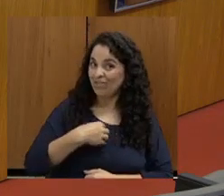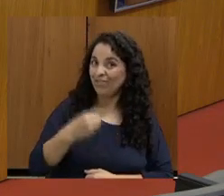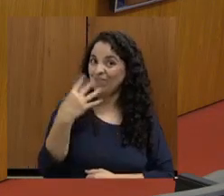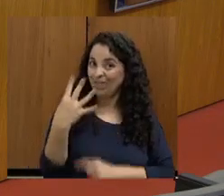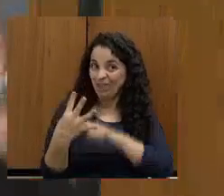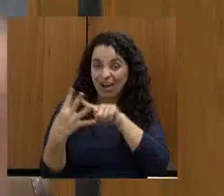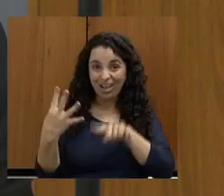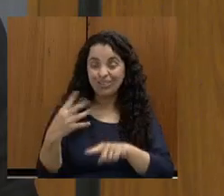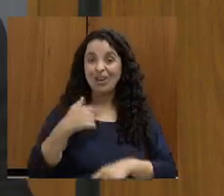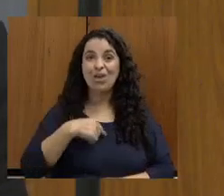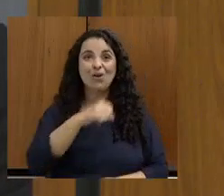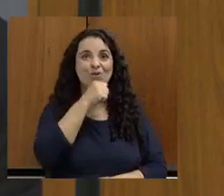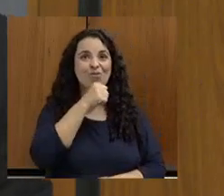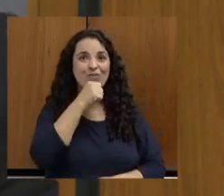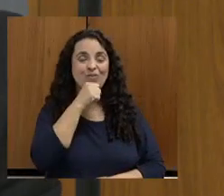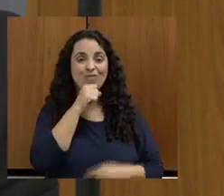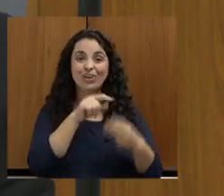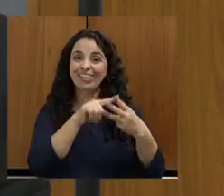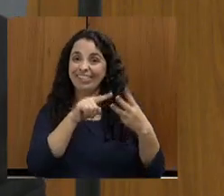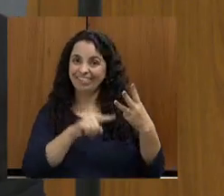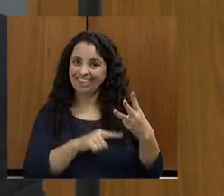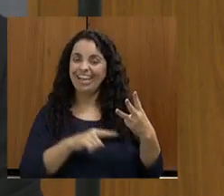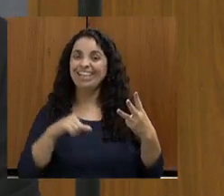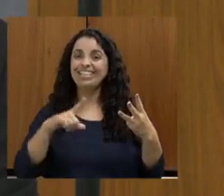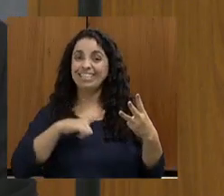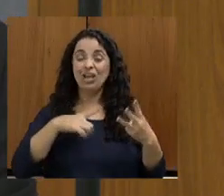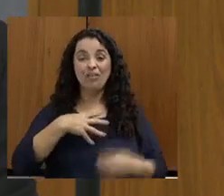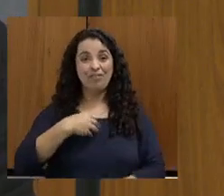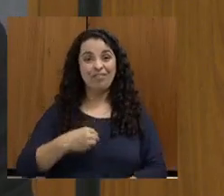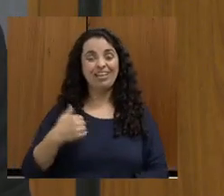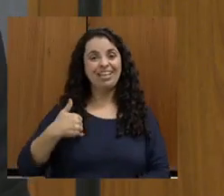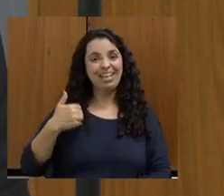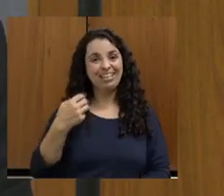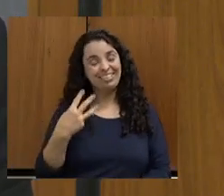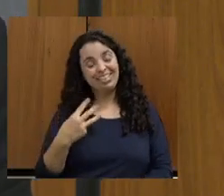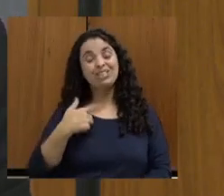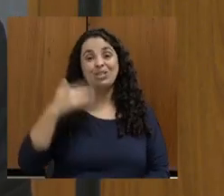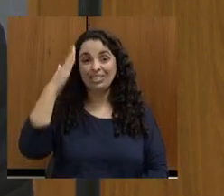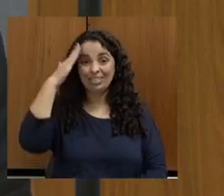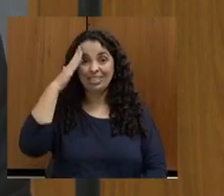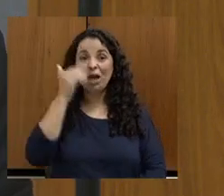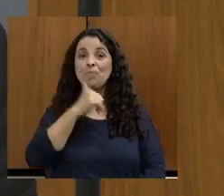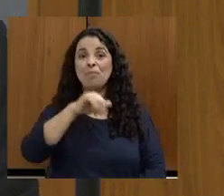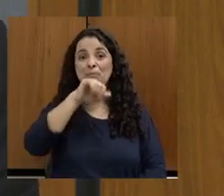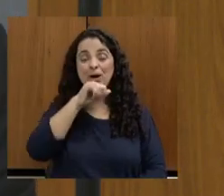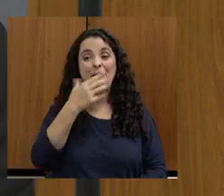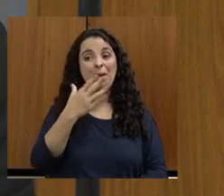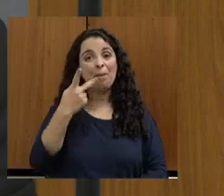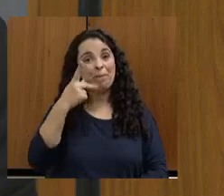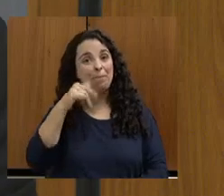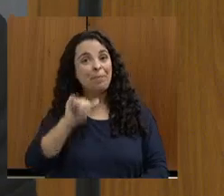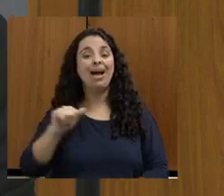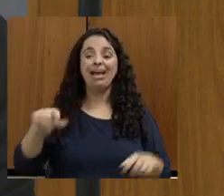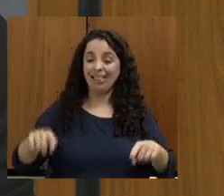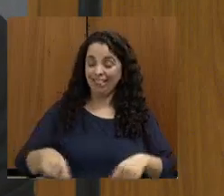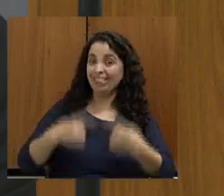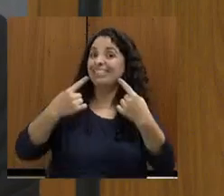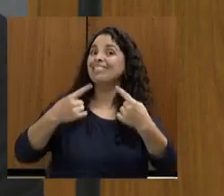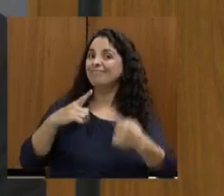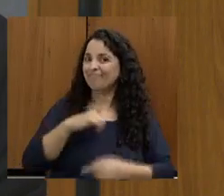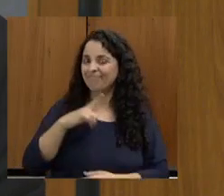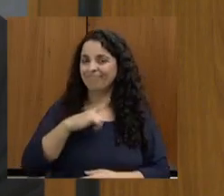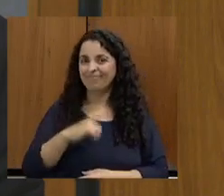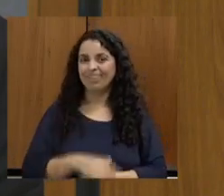três, tenho uma filha que tem três, a gente sabe do desafio da maternidade. Eu, como gestor de um sindicato de